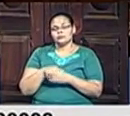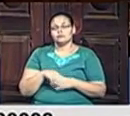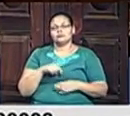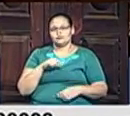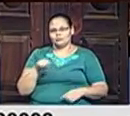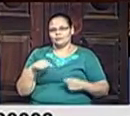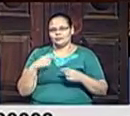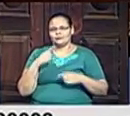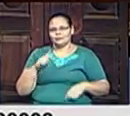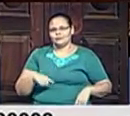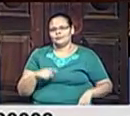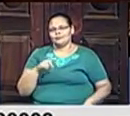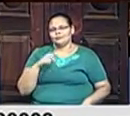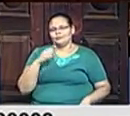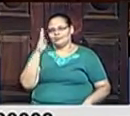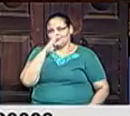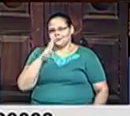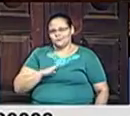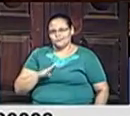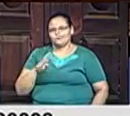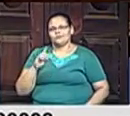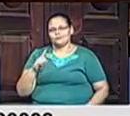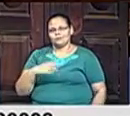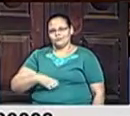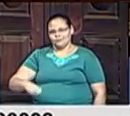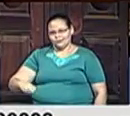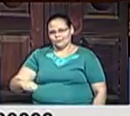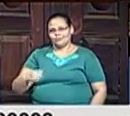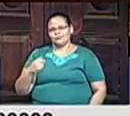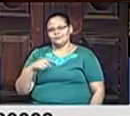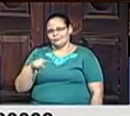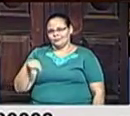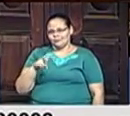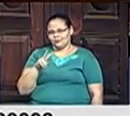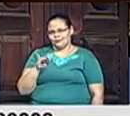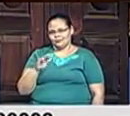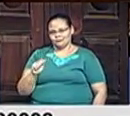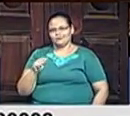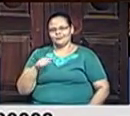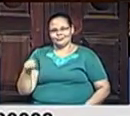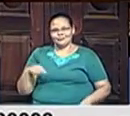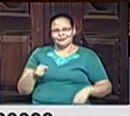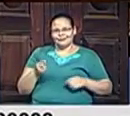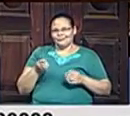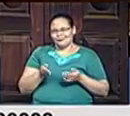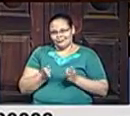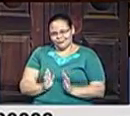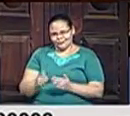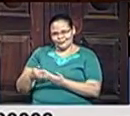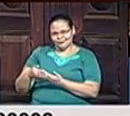legitimar no Brasil o aborto das vítimas da Zika.